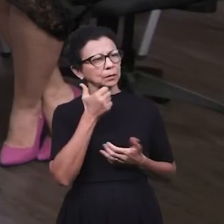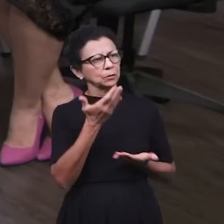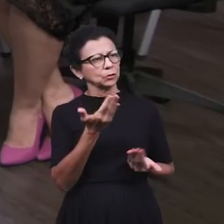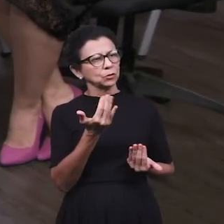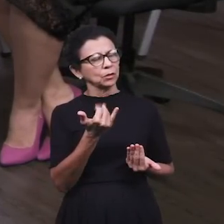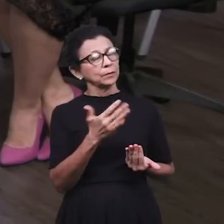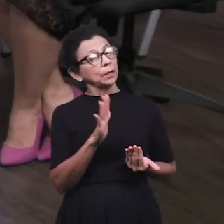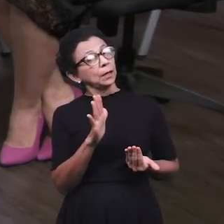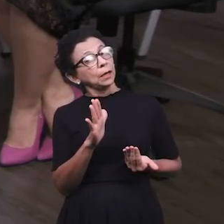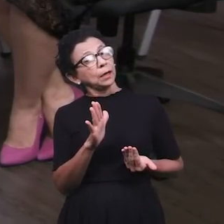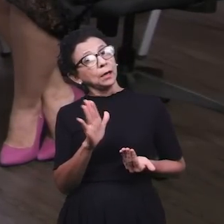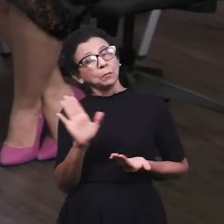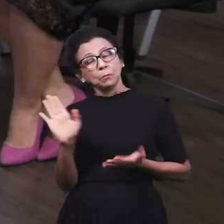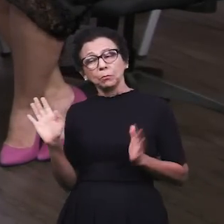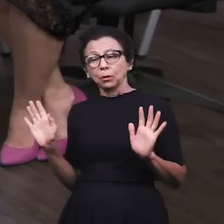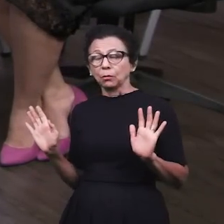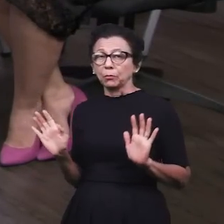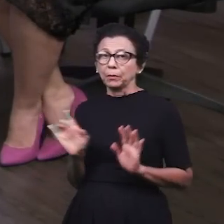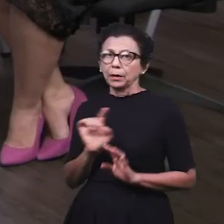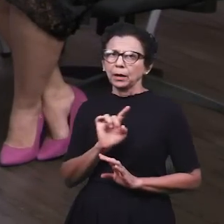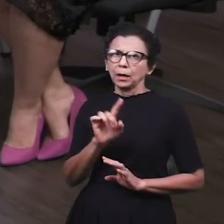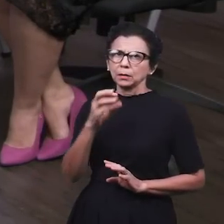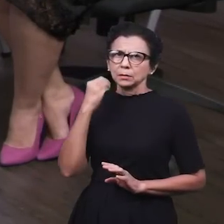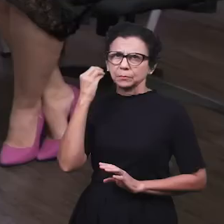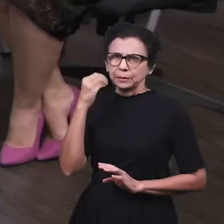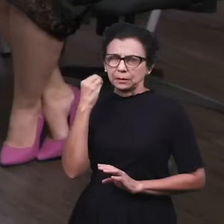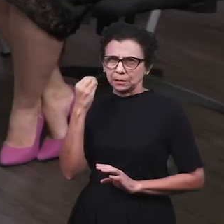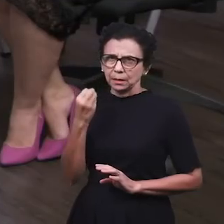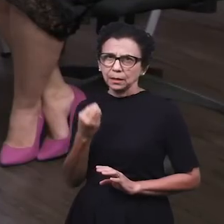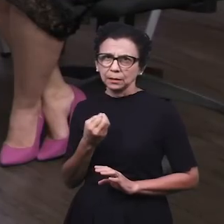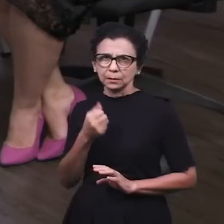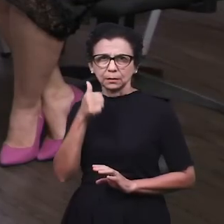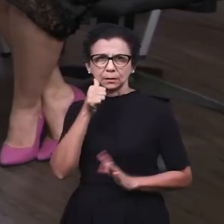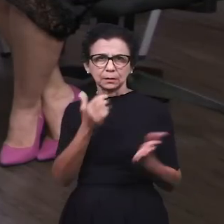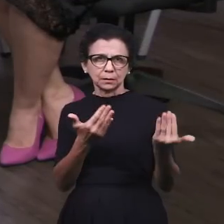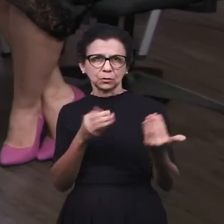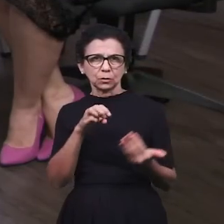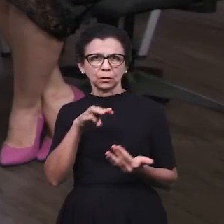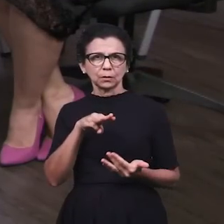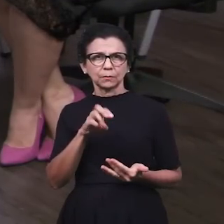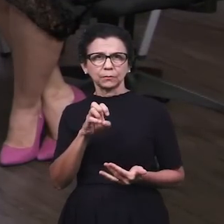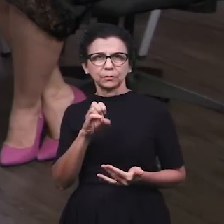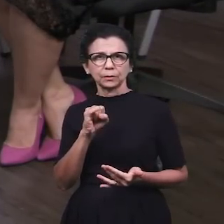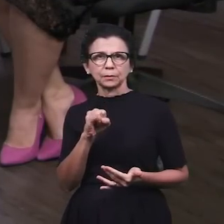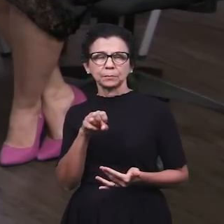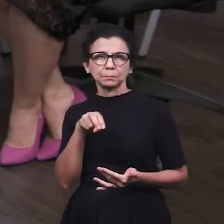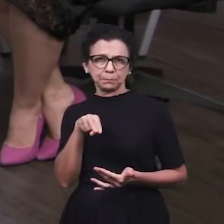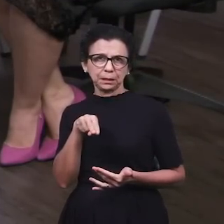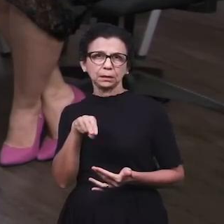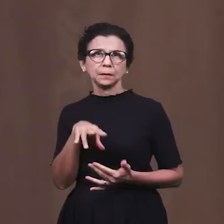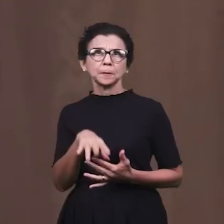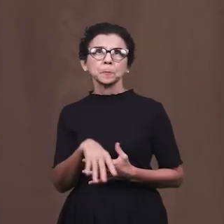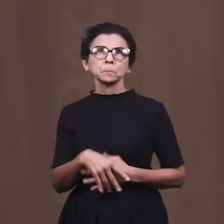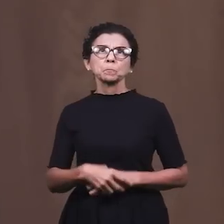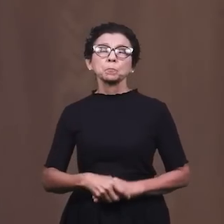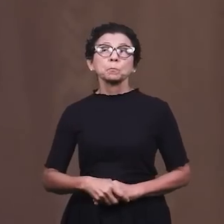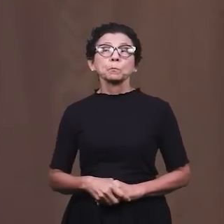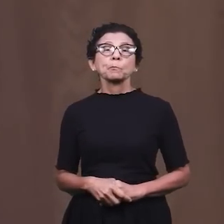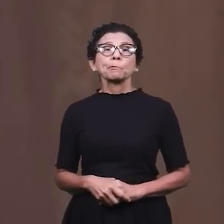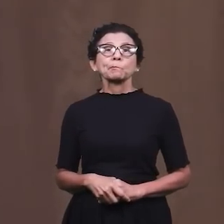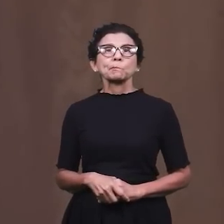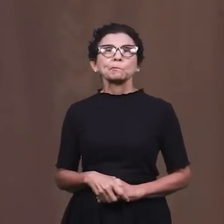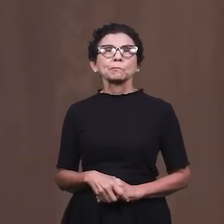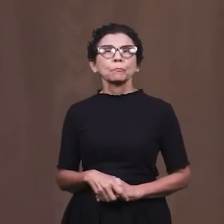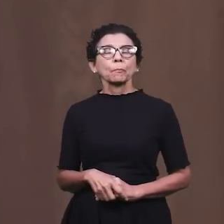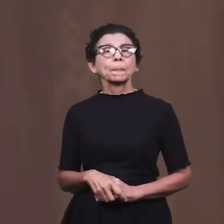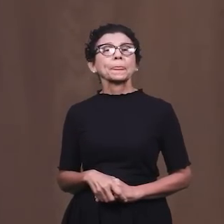falar? Eu diria que, no caso dessa experiência específica da jovem Min, isso trouxe